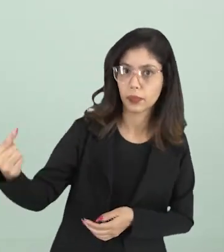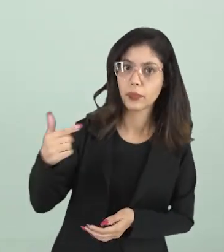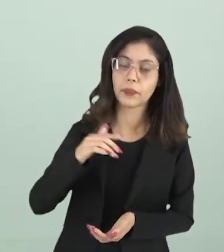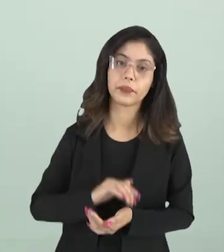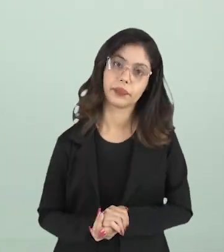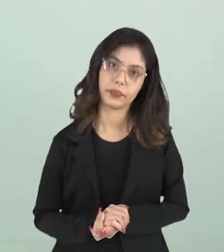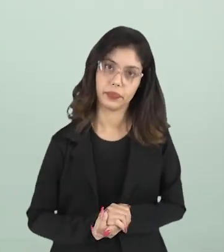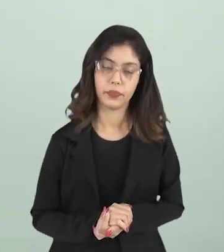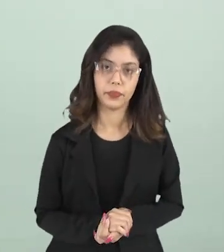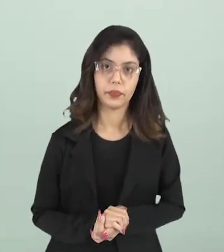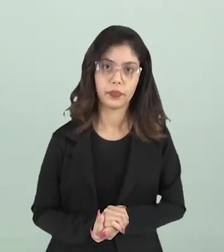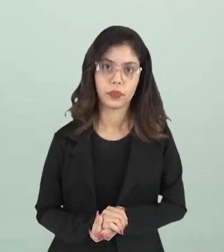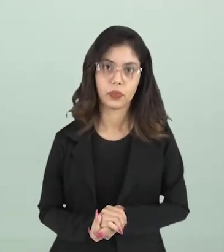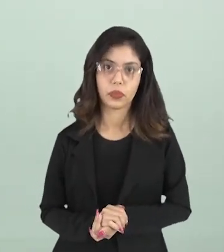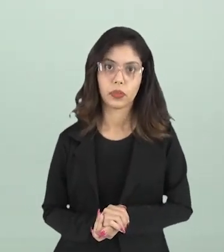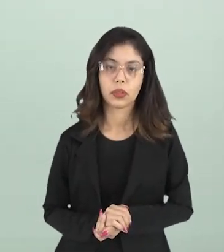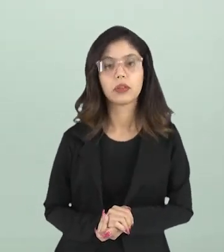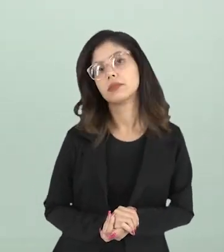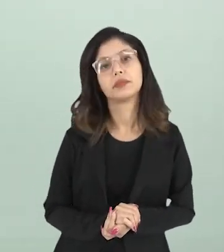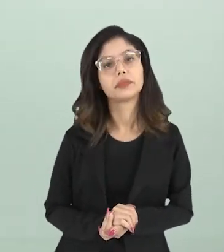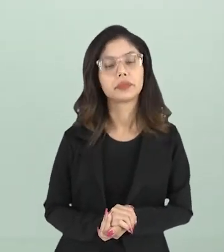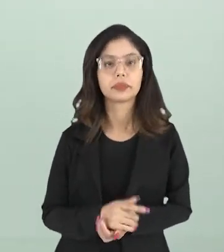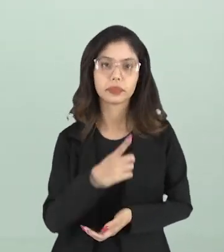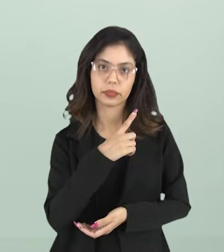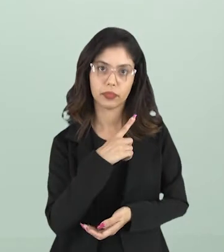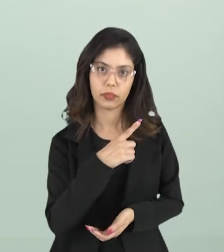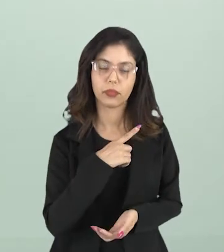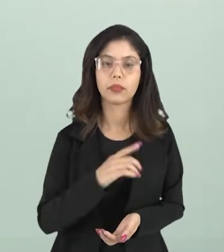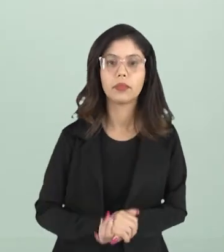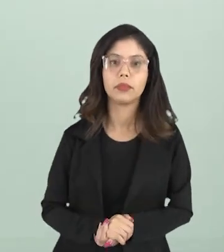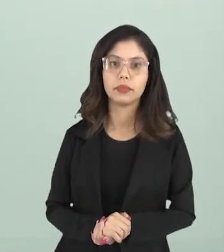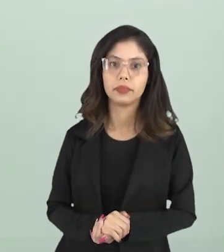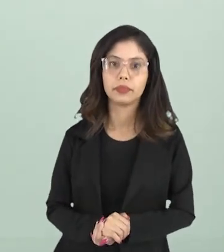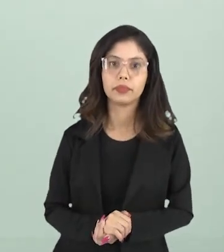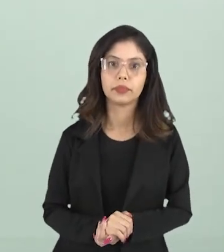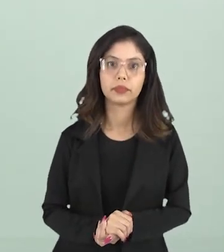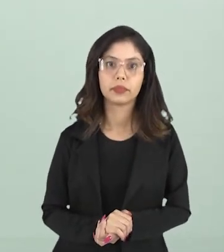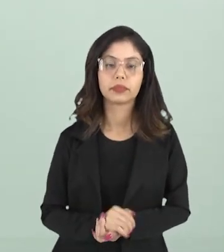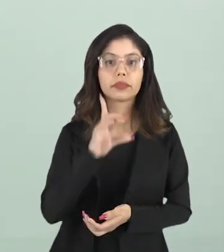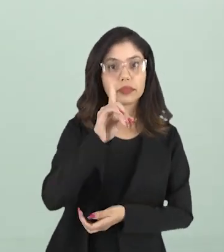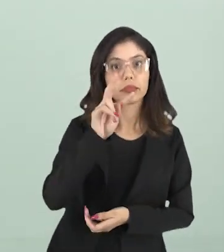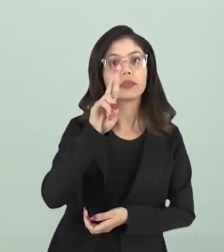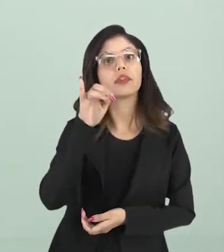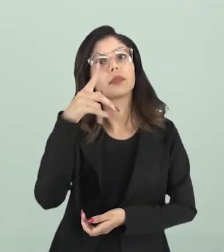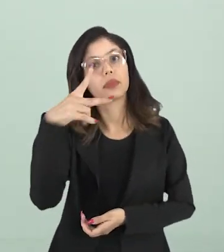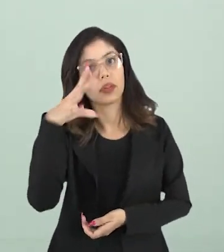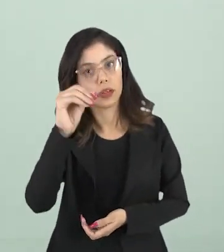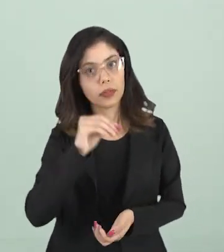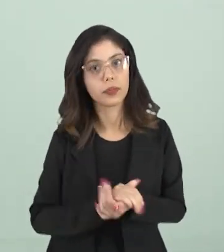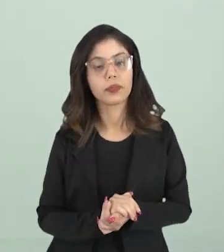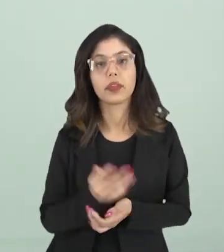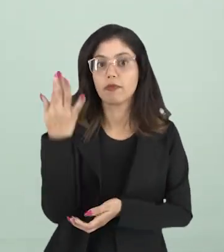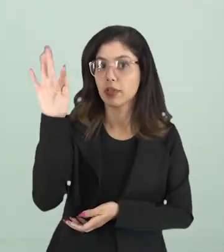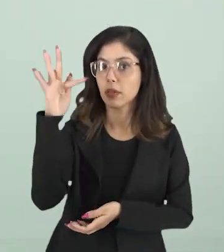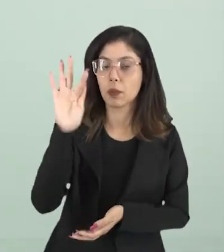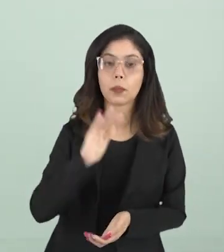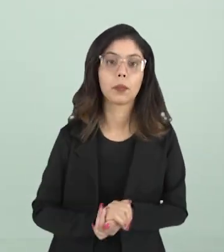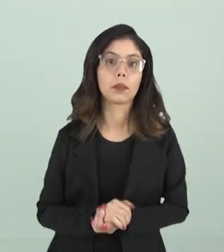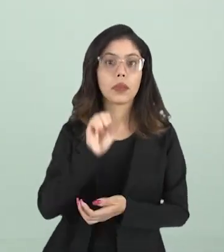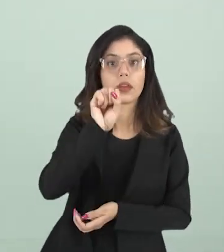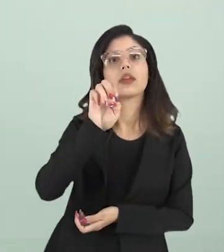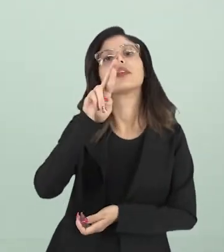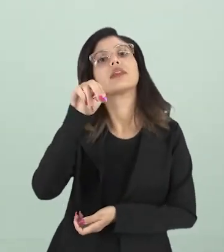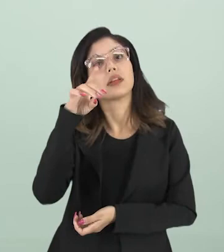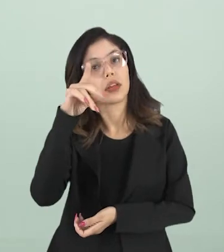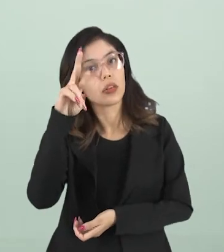posteriormente, nós temos uma outra eleição em que são eleitos deputados estaduais, federais,